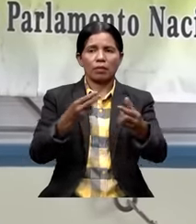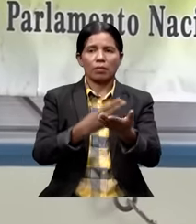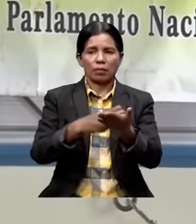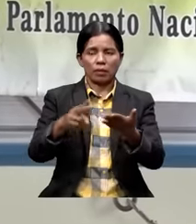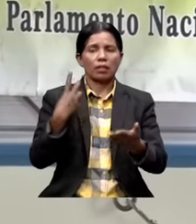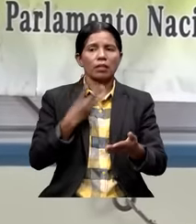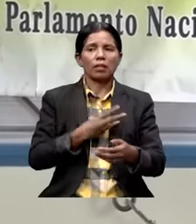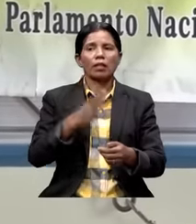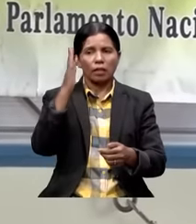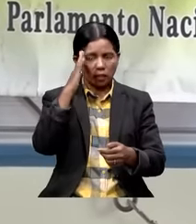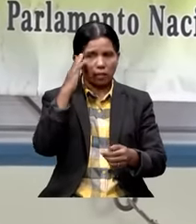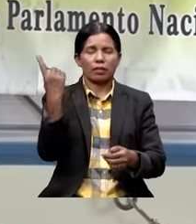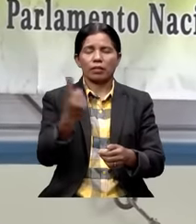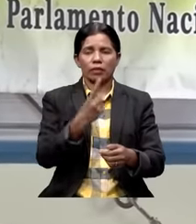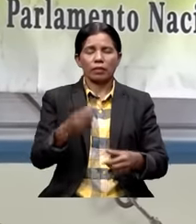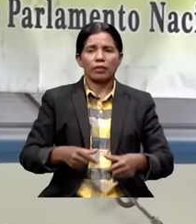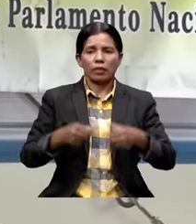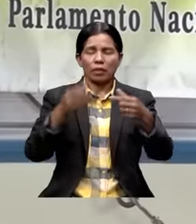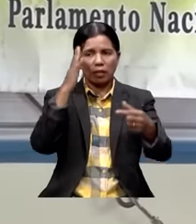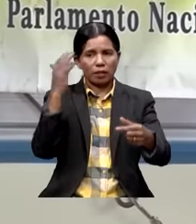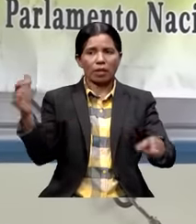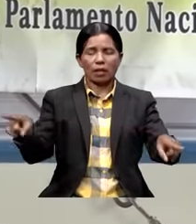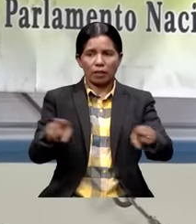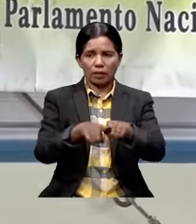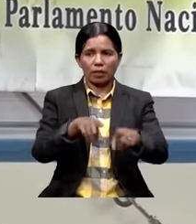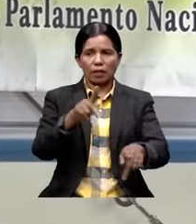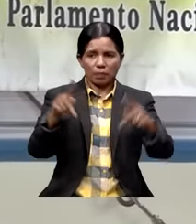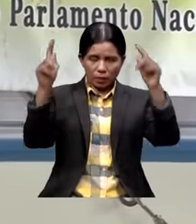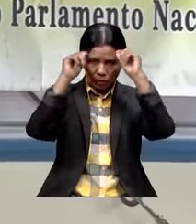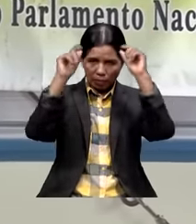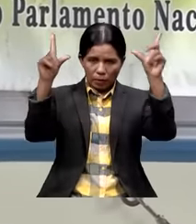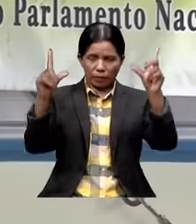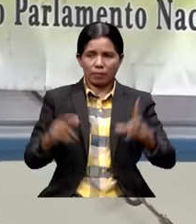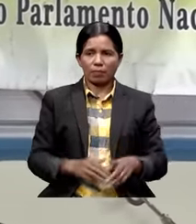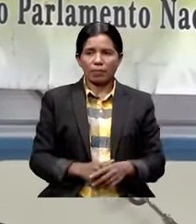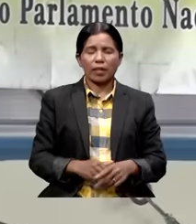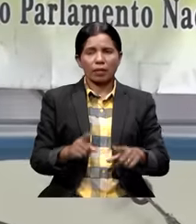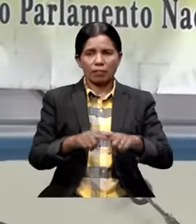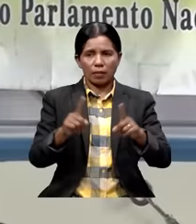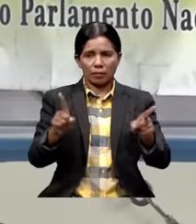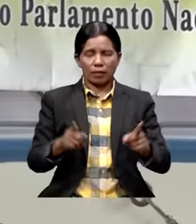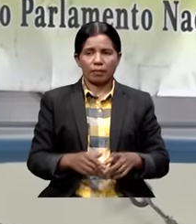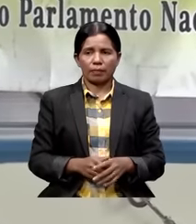reconhece na fatin, mosira hanesan Timor-Oan. Mas bem,